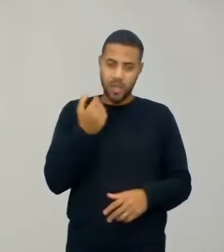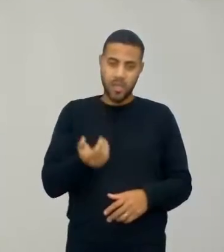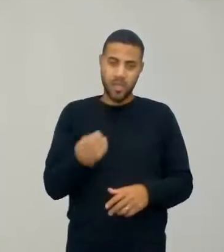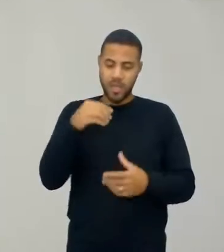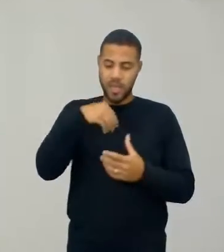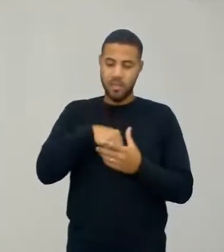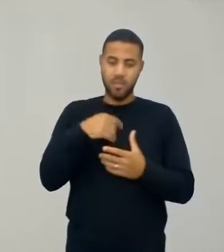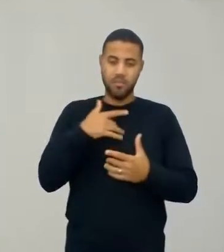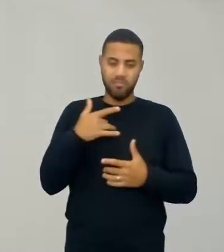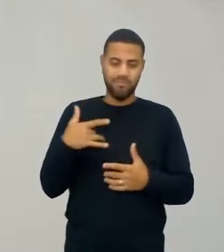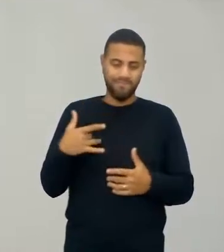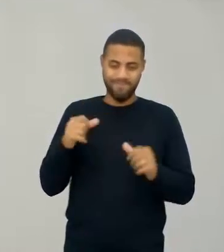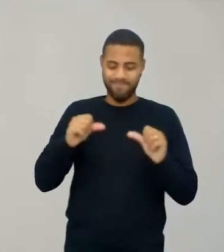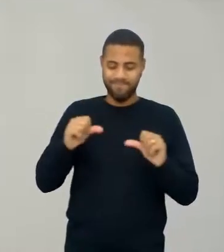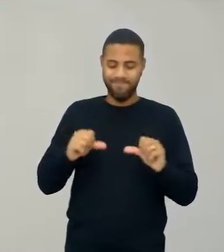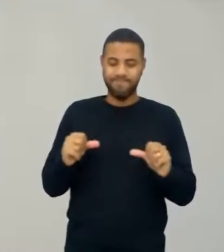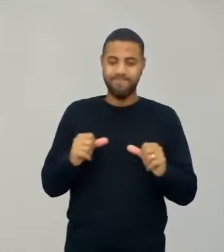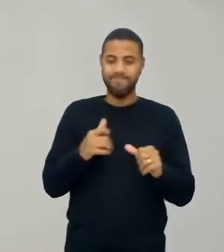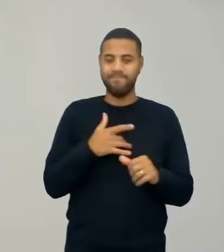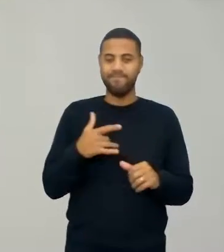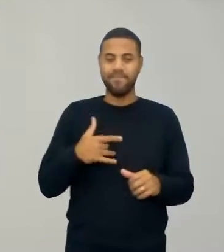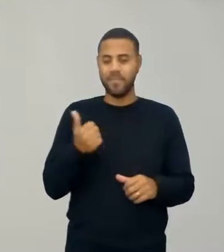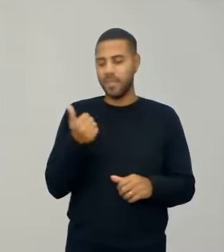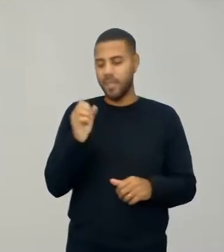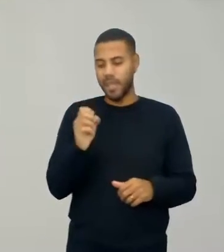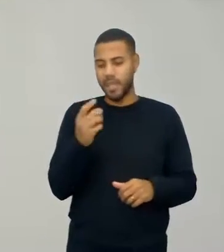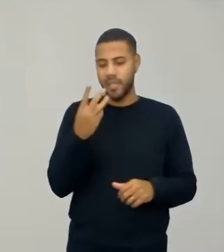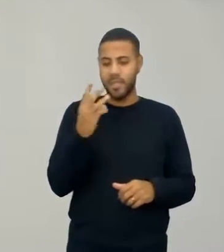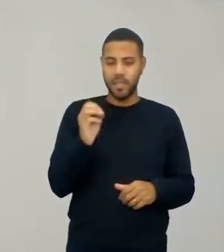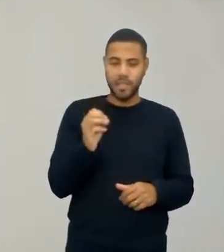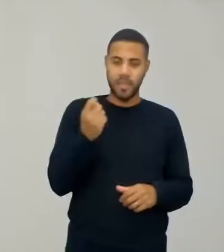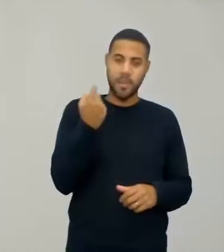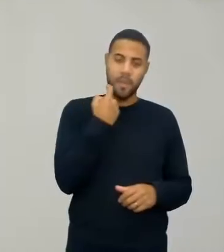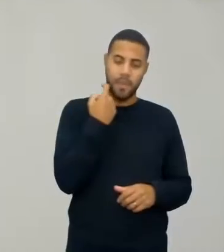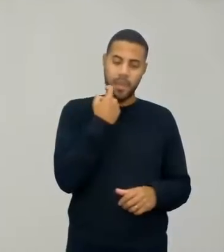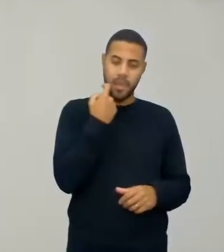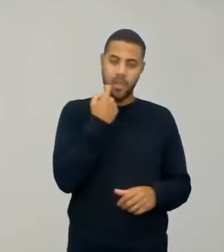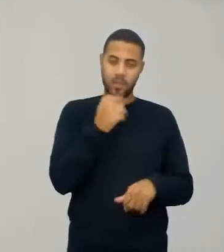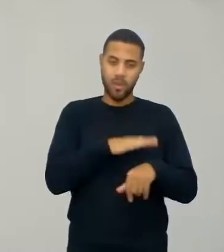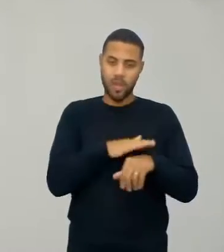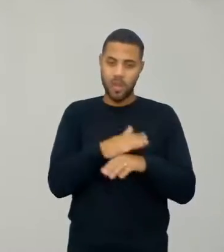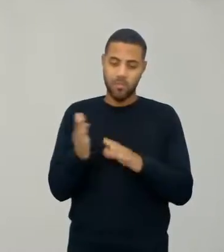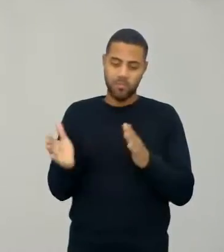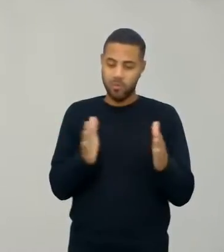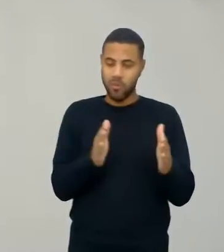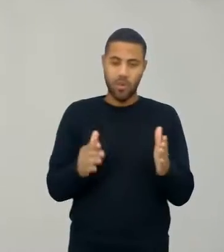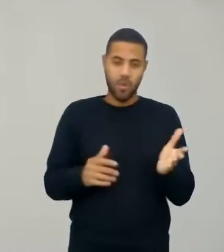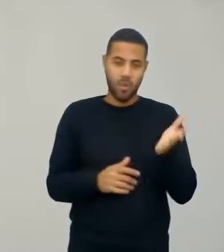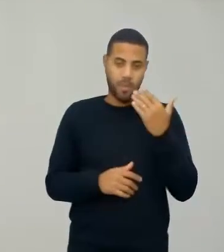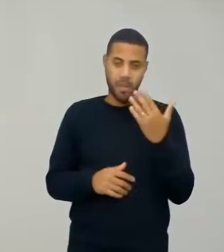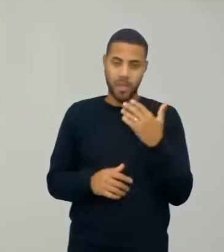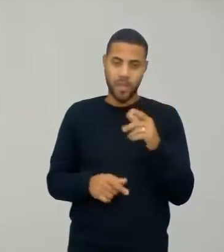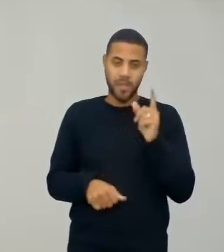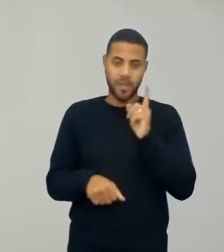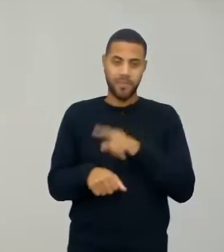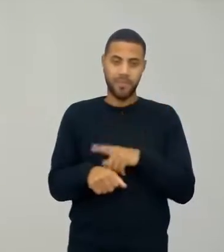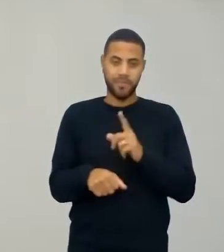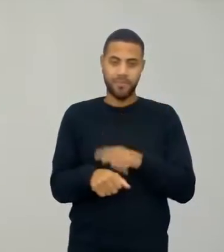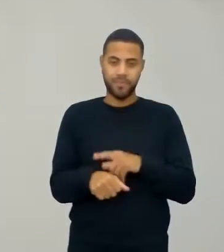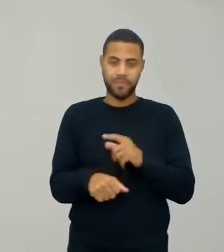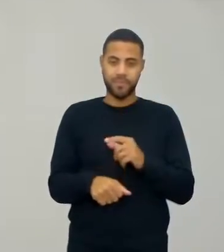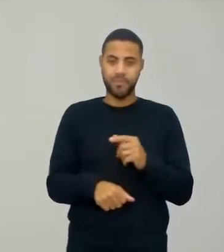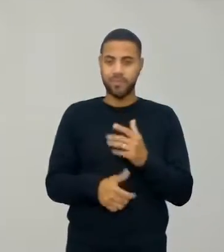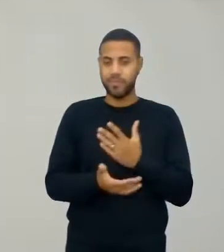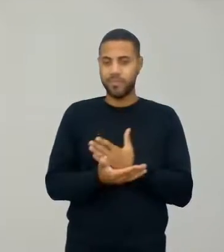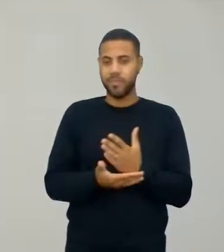Ele consome toda a dieta, 10, 30 peixes lá num período de alimentação. Então, na hora que a gente consumir aquele peixe, topo de cadeia